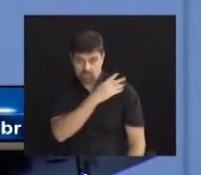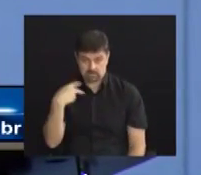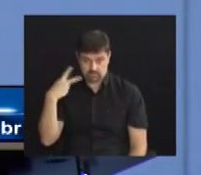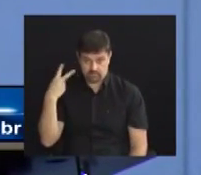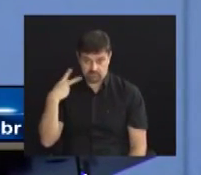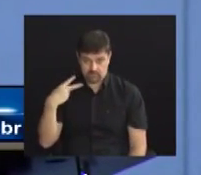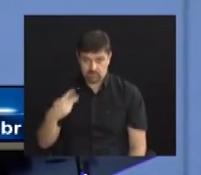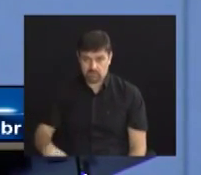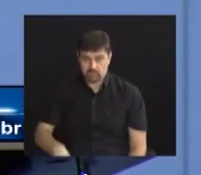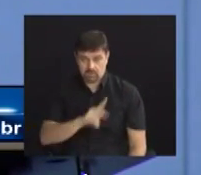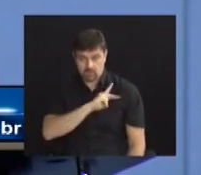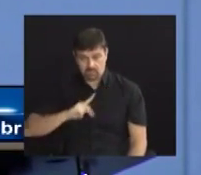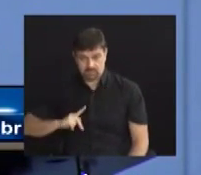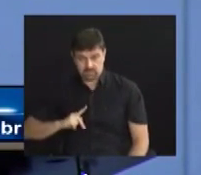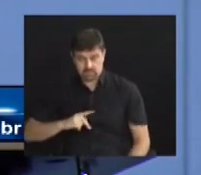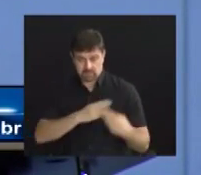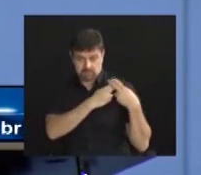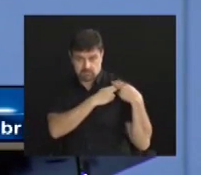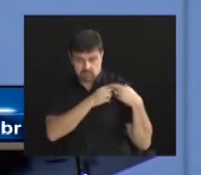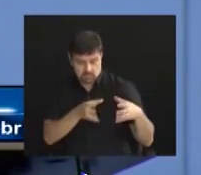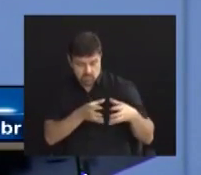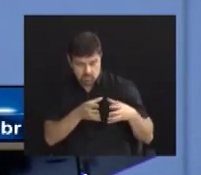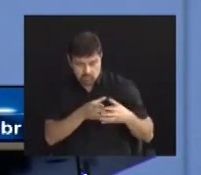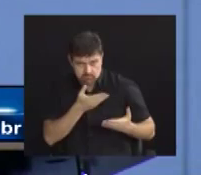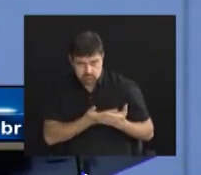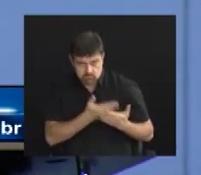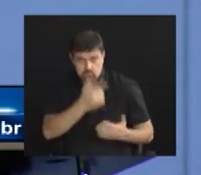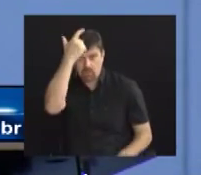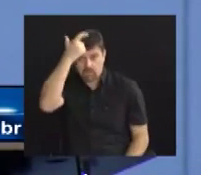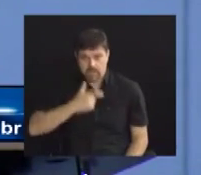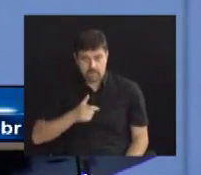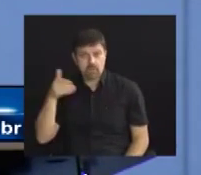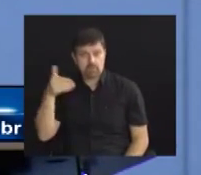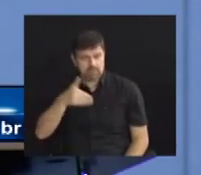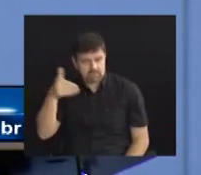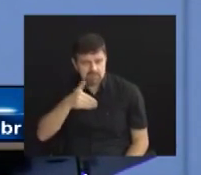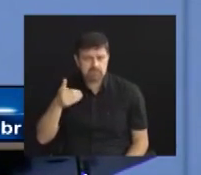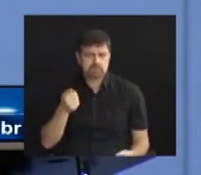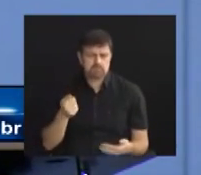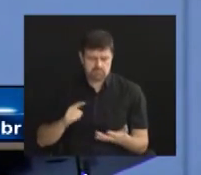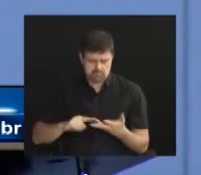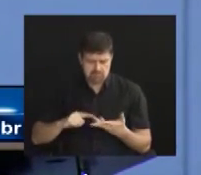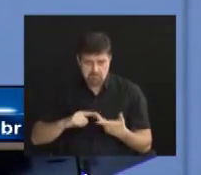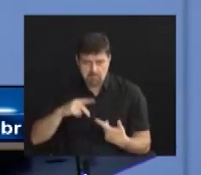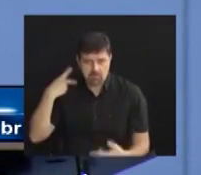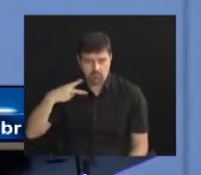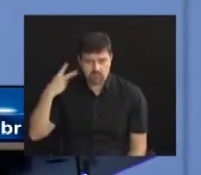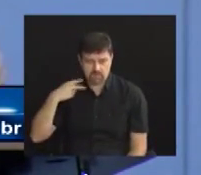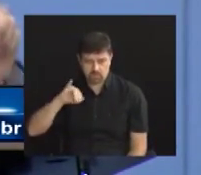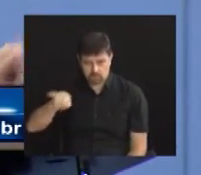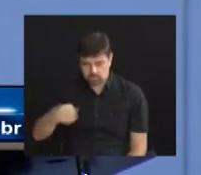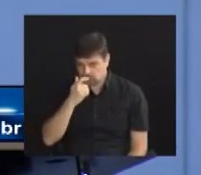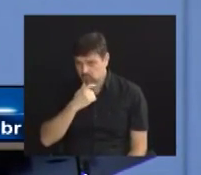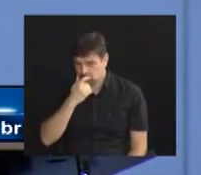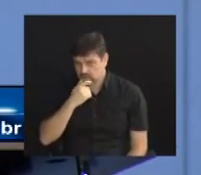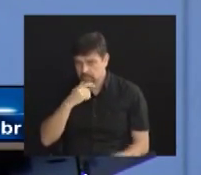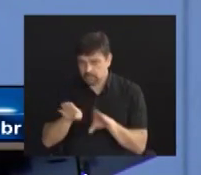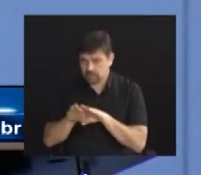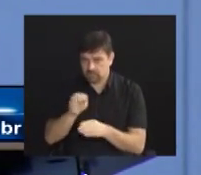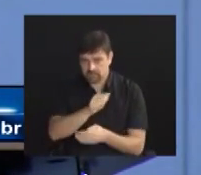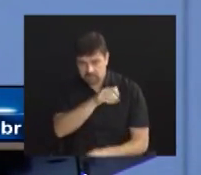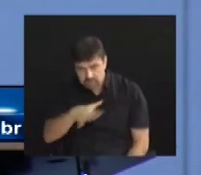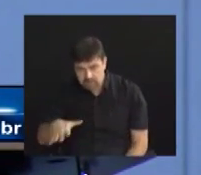essa comissão de estudos, eu estive nessa comissão também, vereador Sidão e vereador Schneider, o